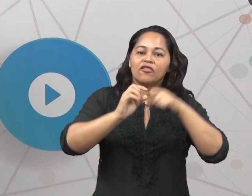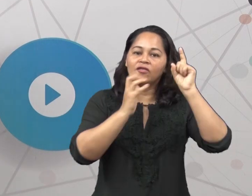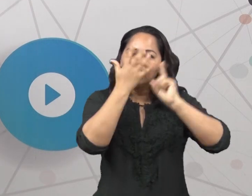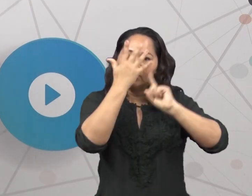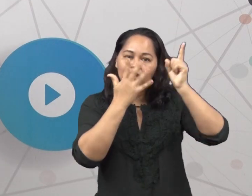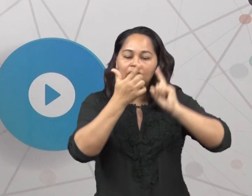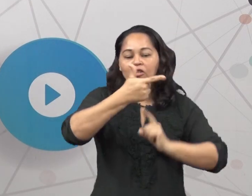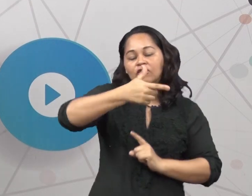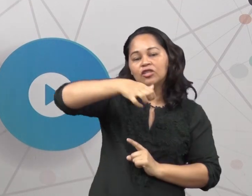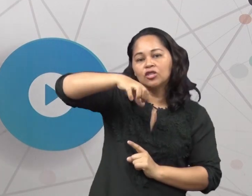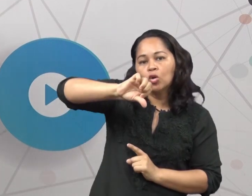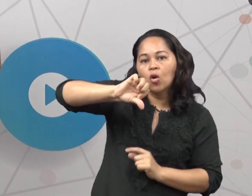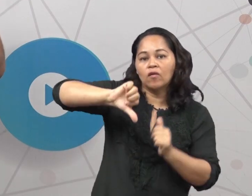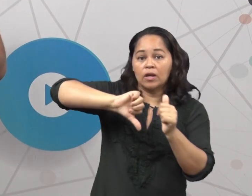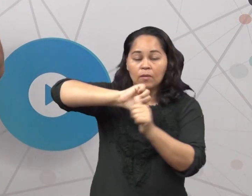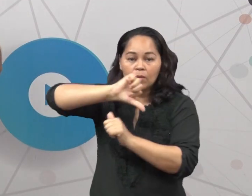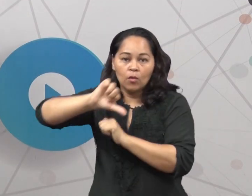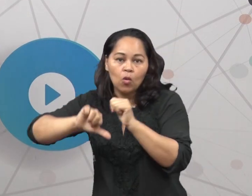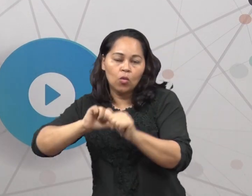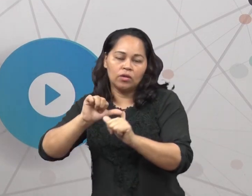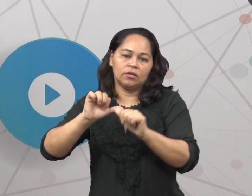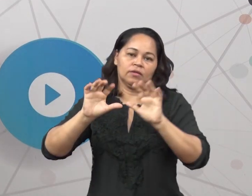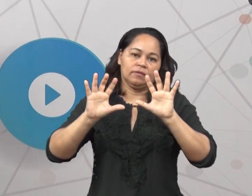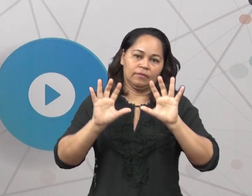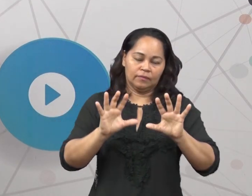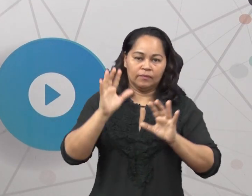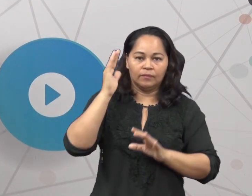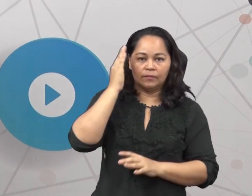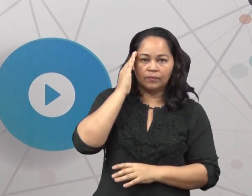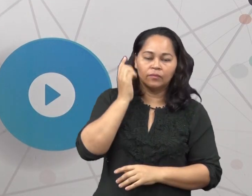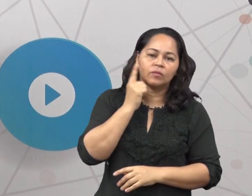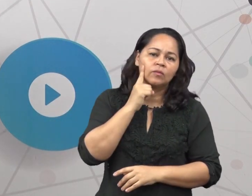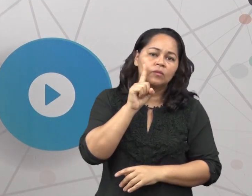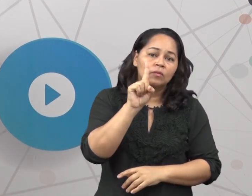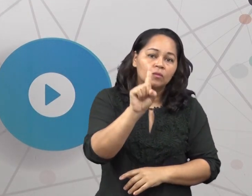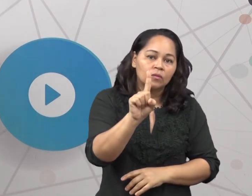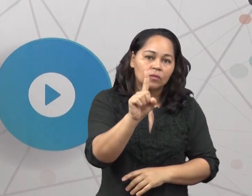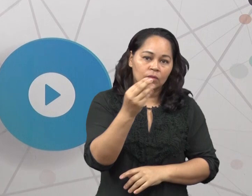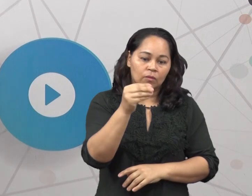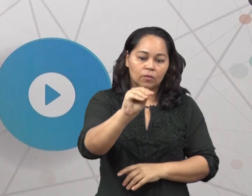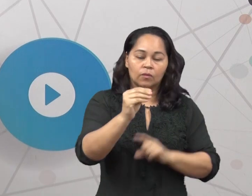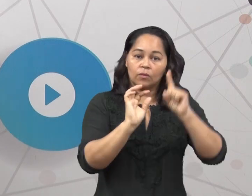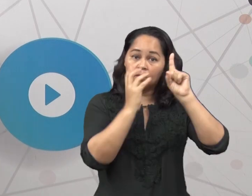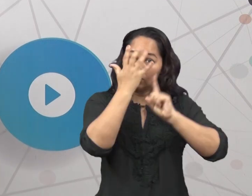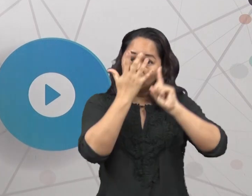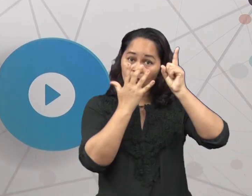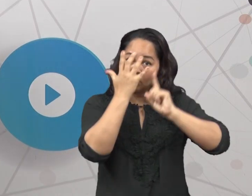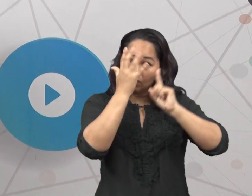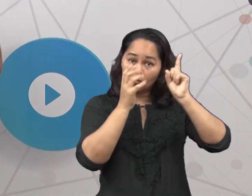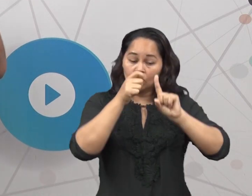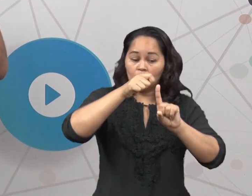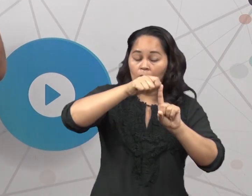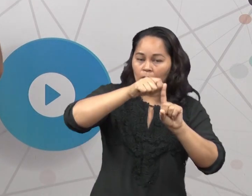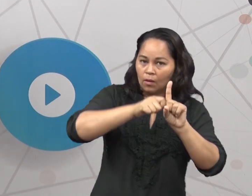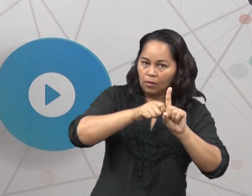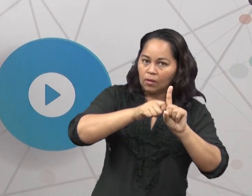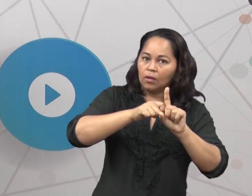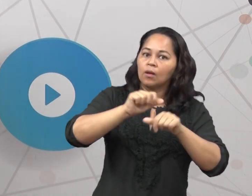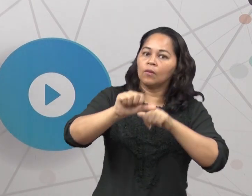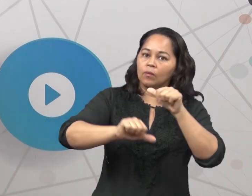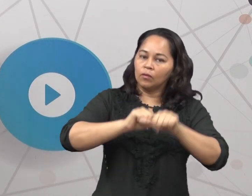aniversário. Aí muda um monte de coisa. Um dia que entra no nosso ano a mais, muda muitas coisas. Ok,